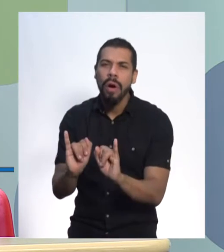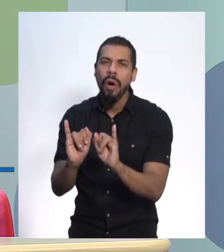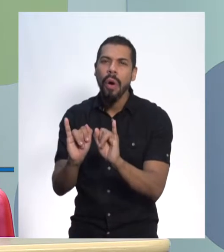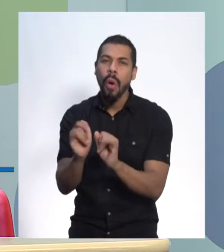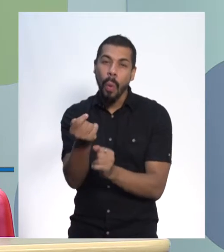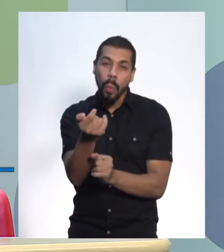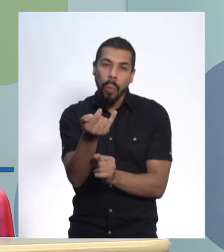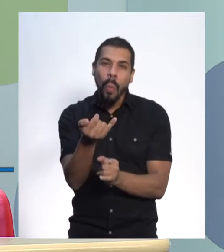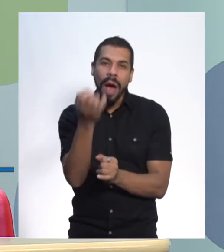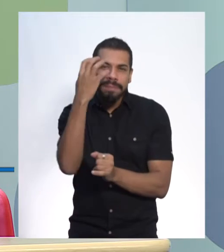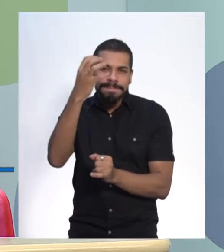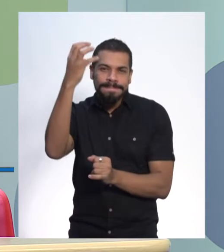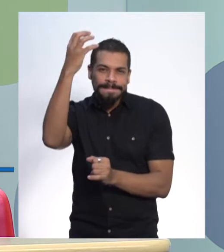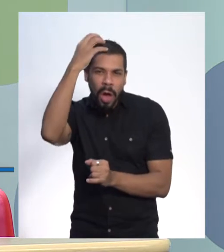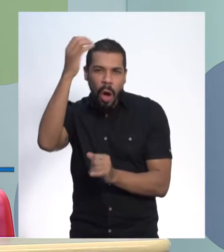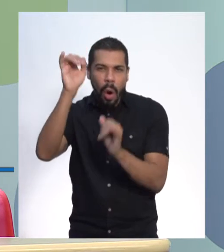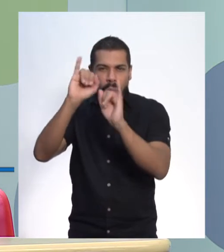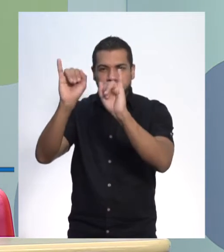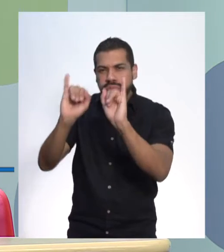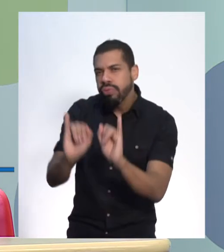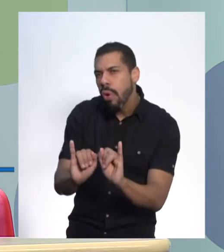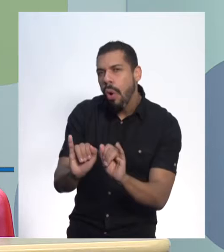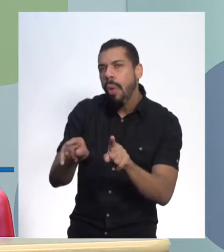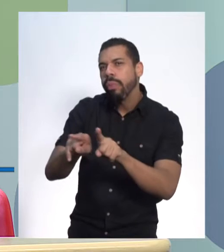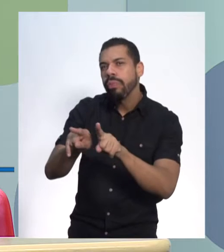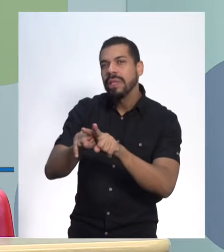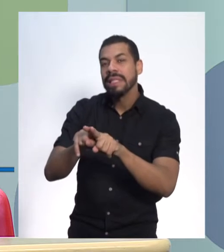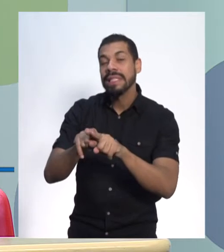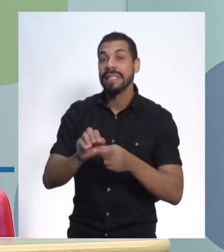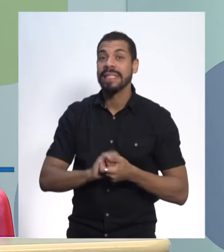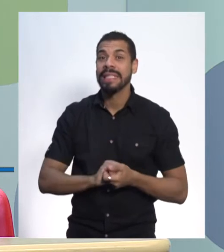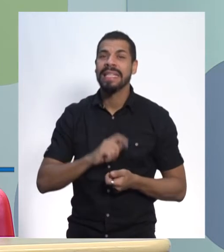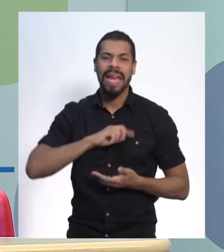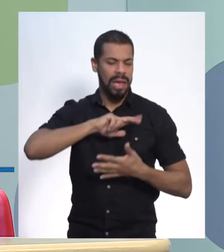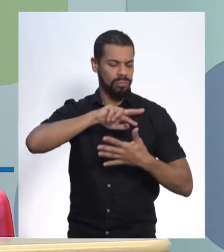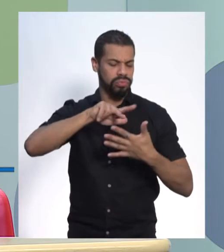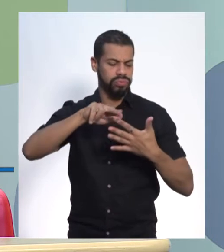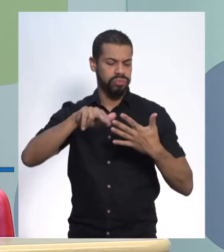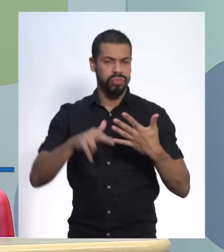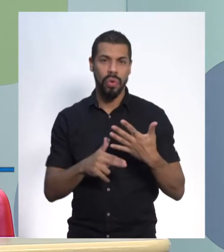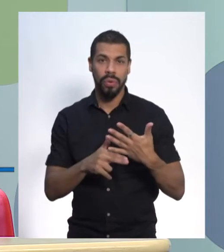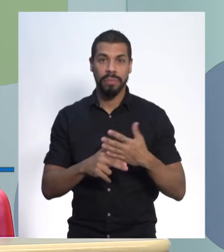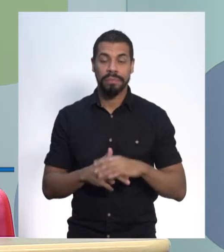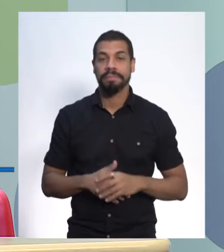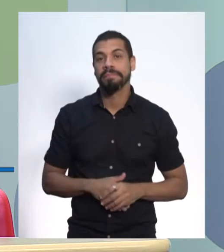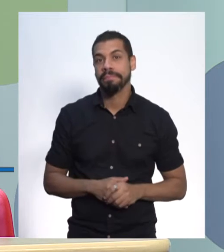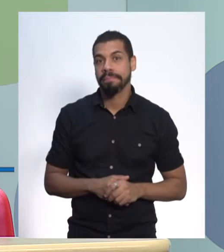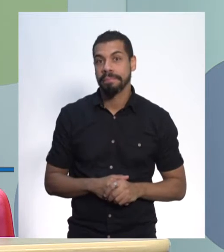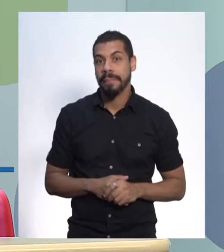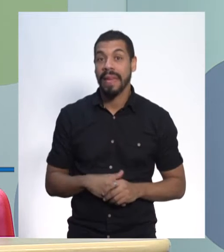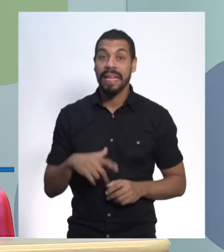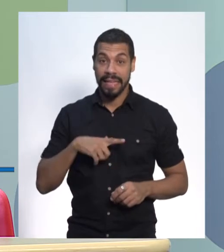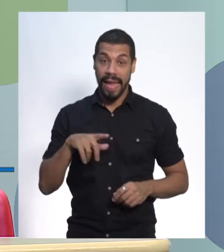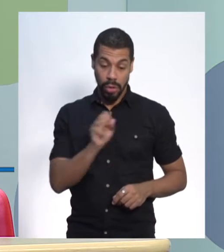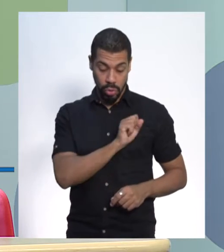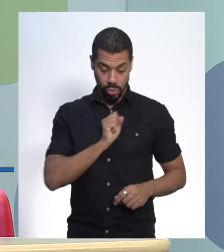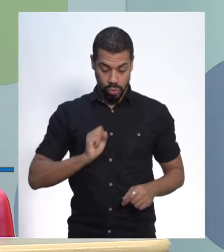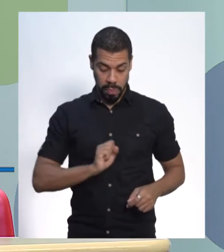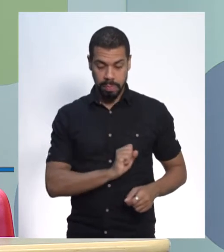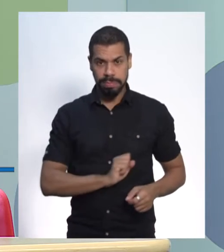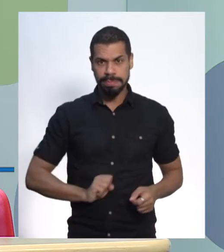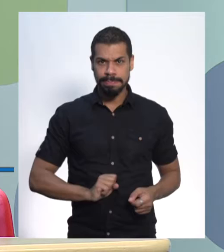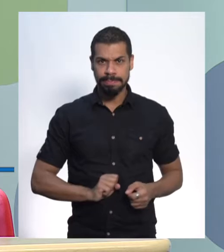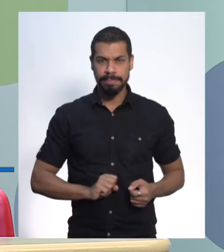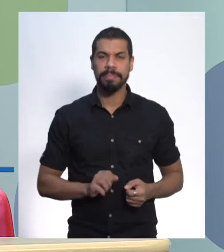um semideus, filho de um deus, e a gente tem vários outros heróis aqui que eles colocaram. O Superman, né, que é um ser